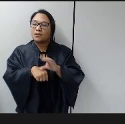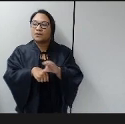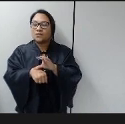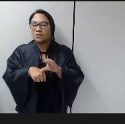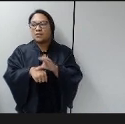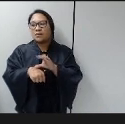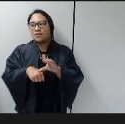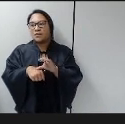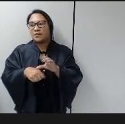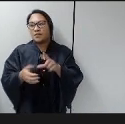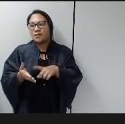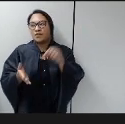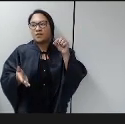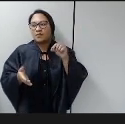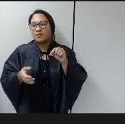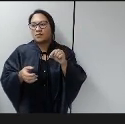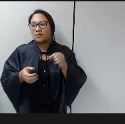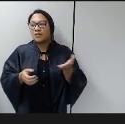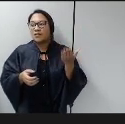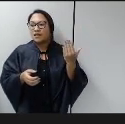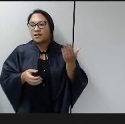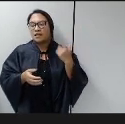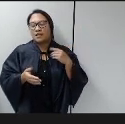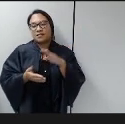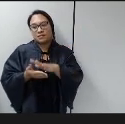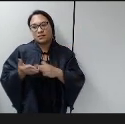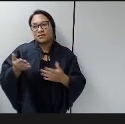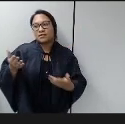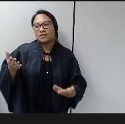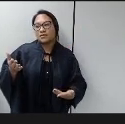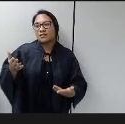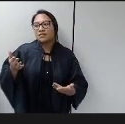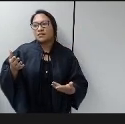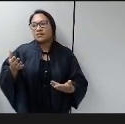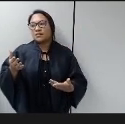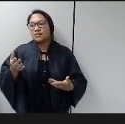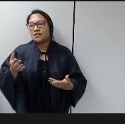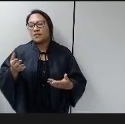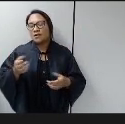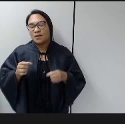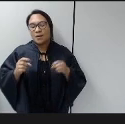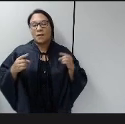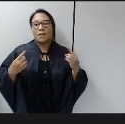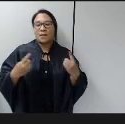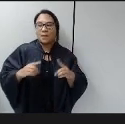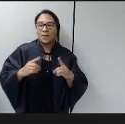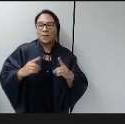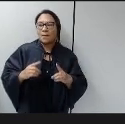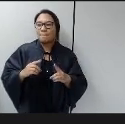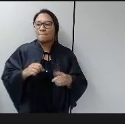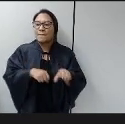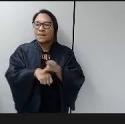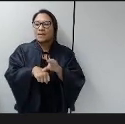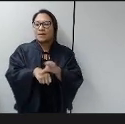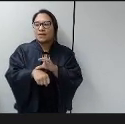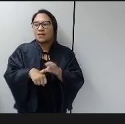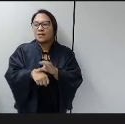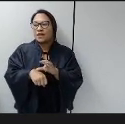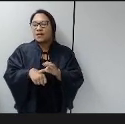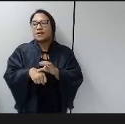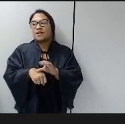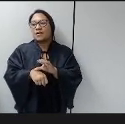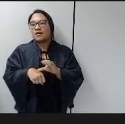trânsito em julgado da ação implicam violação de dispositivos constitucionais, ainda que para o fim de